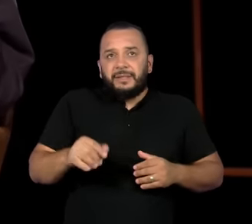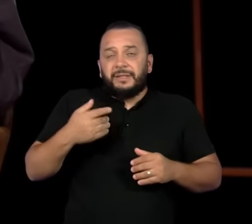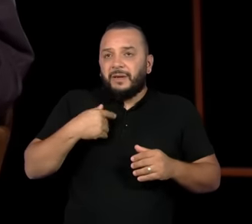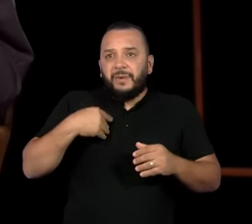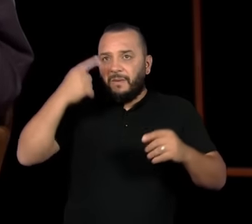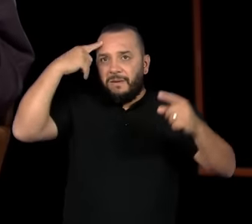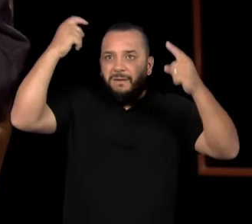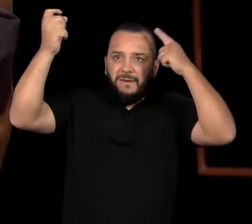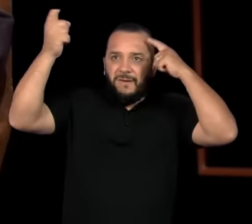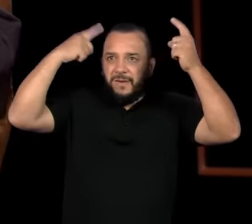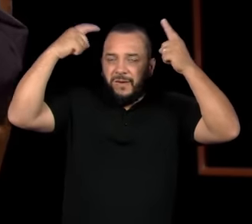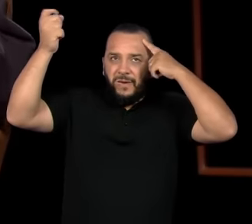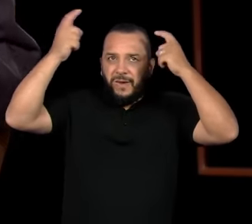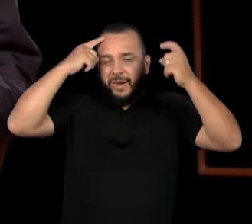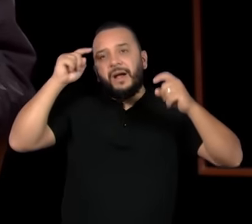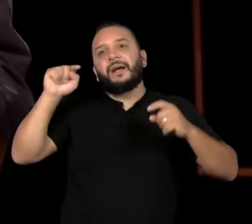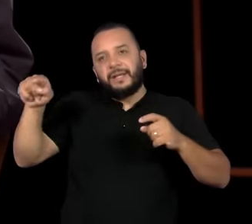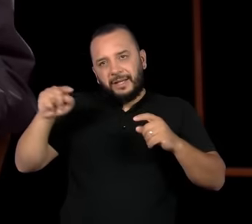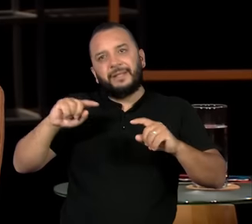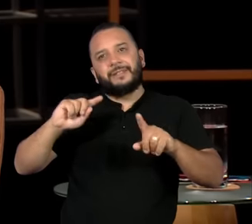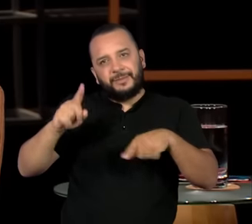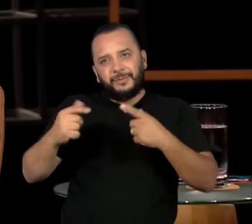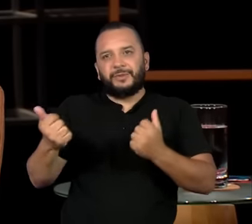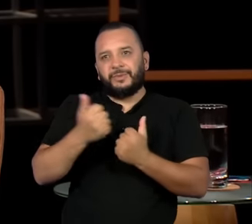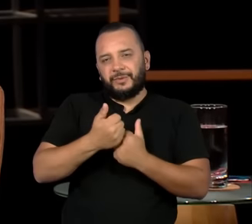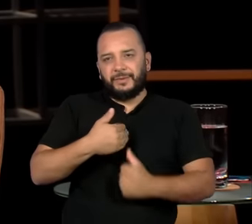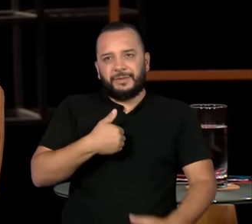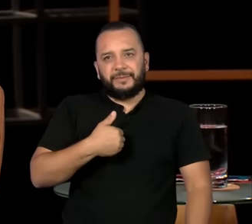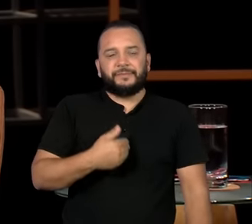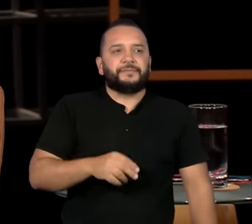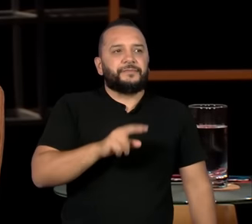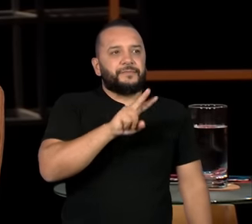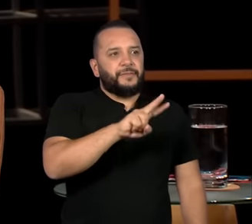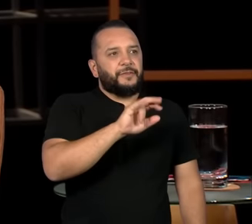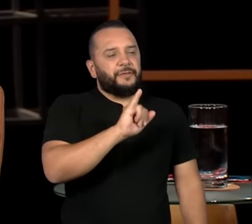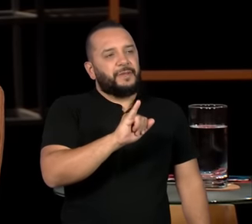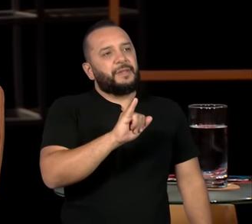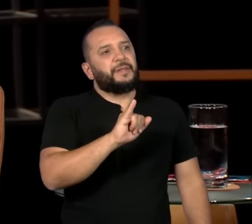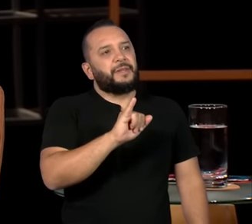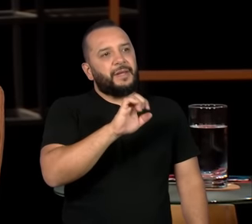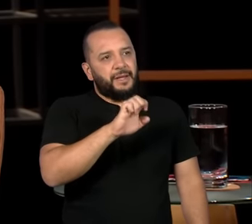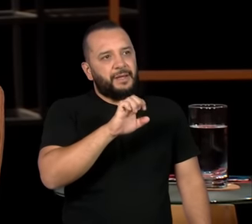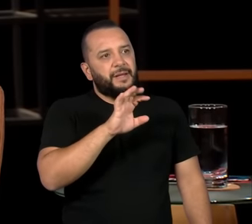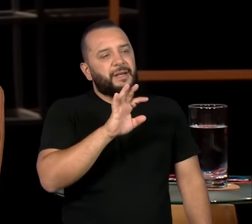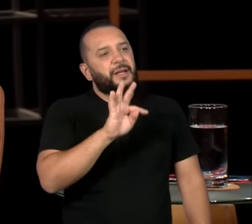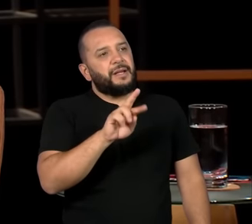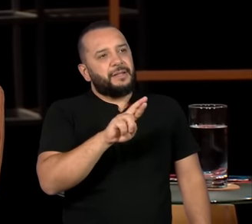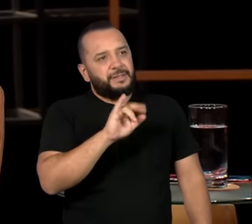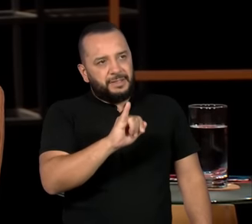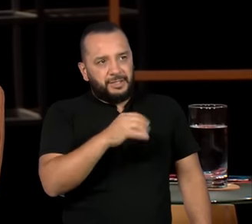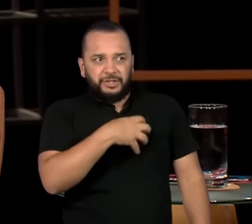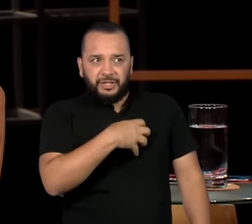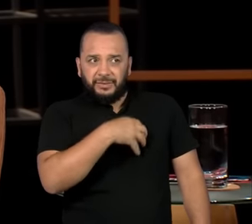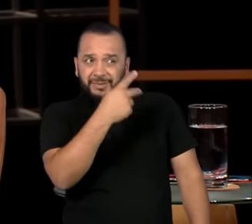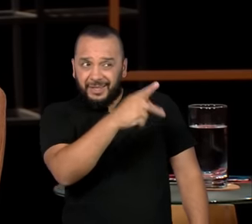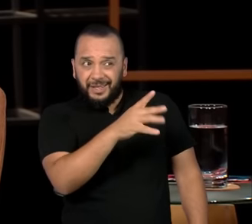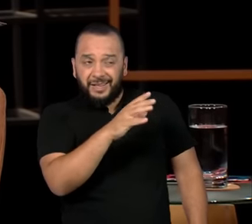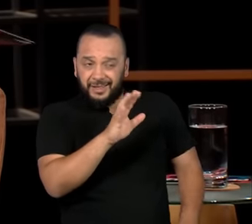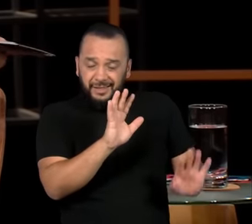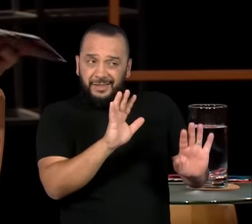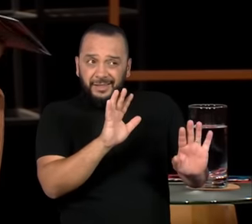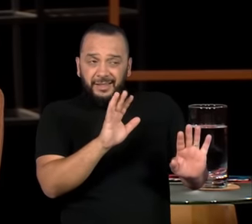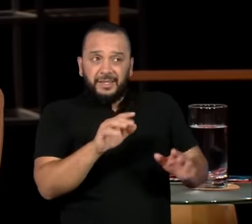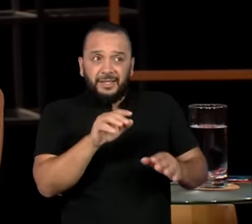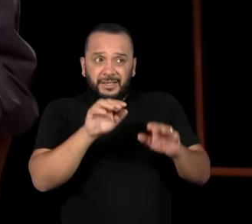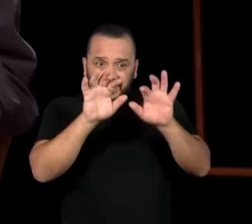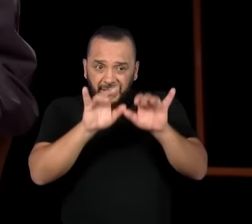minha cabeça. Depois ele reconduziu. Agora, o Vietri parece que tinha esse modo de trabalho mesmo, né? Ele escrevia de noite,